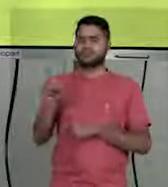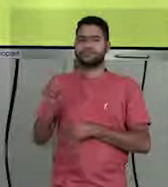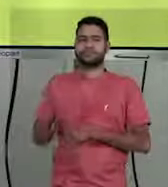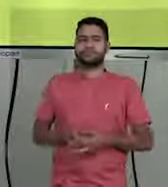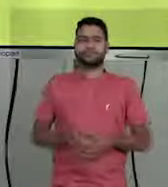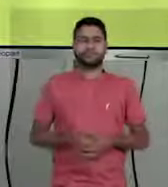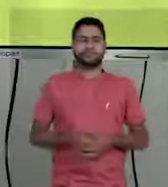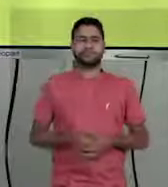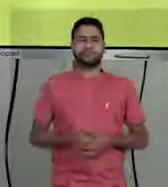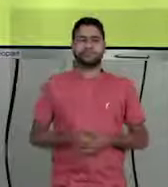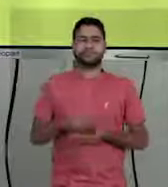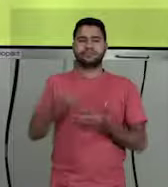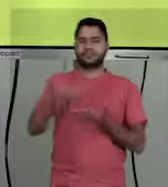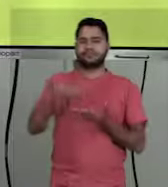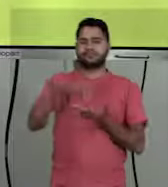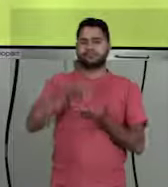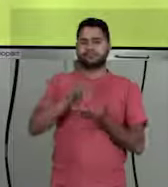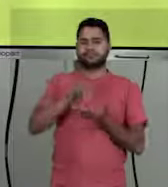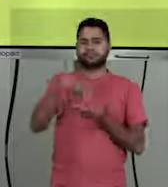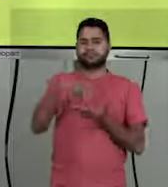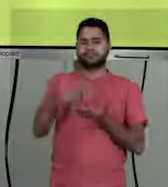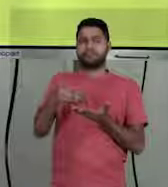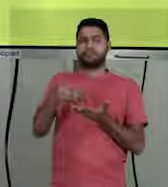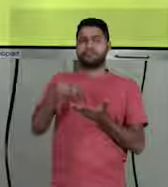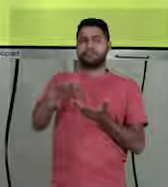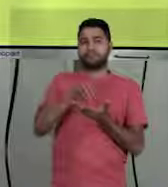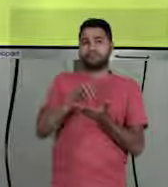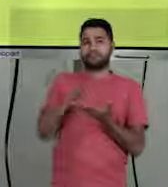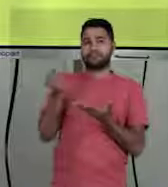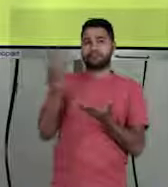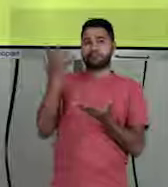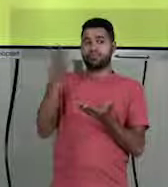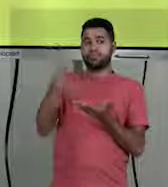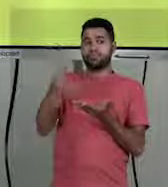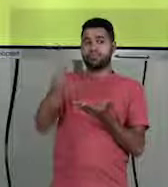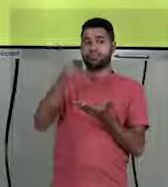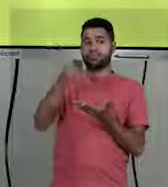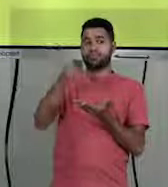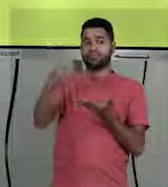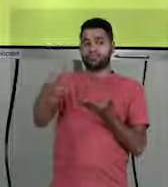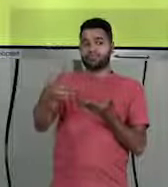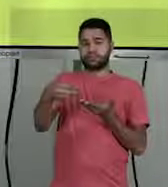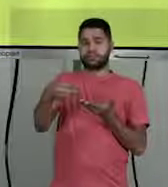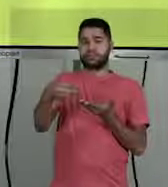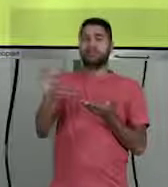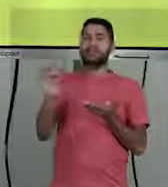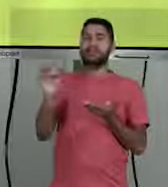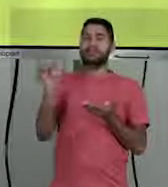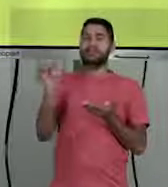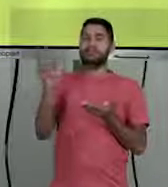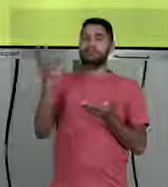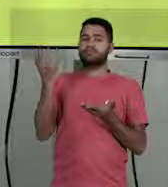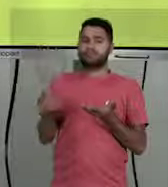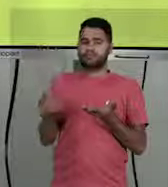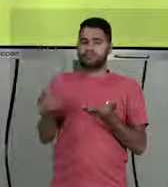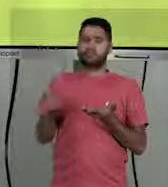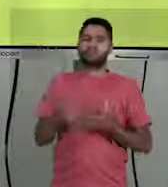vai desligar ou ligar esse circuito, fazendo com que esse equipamento